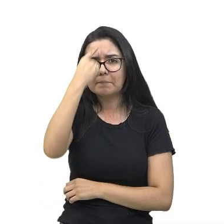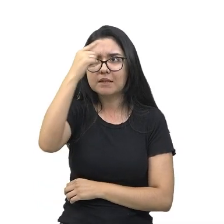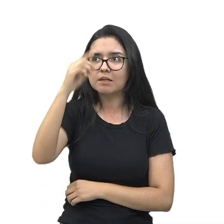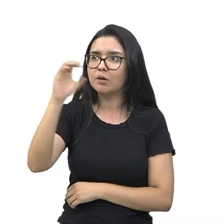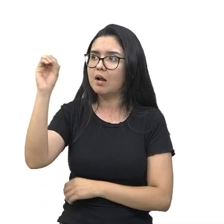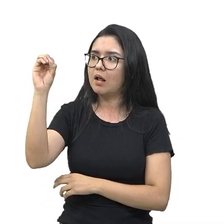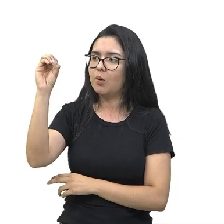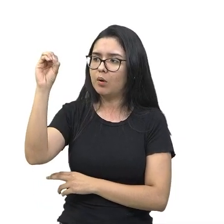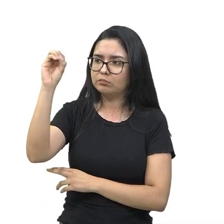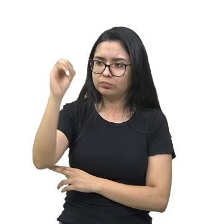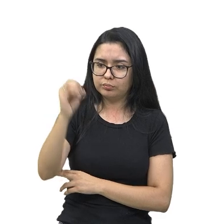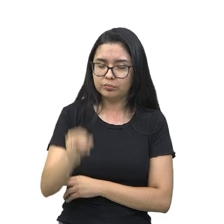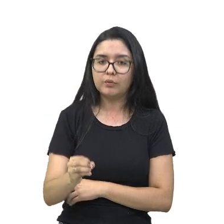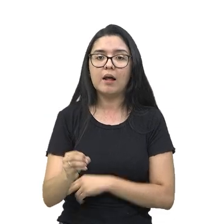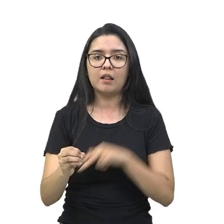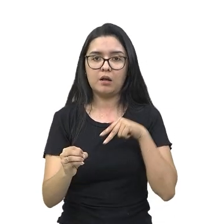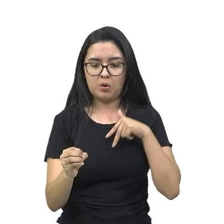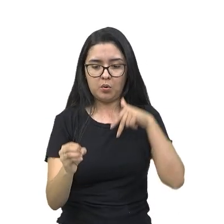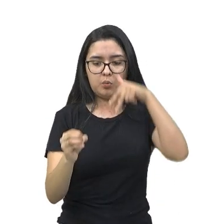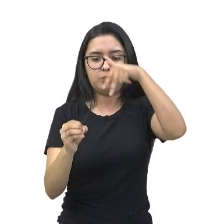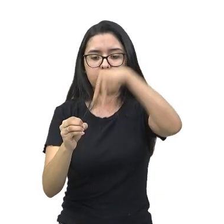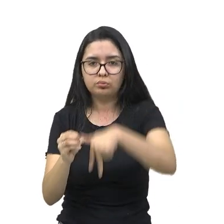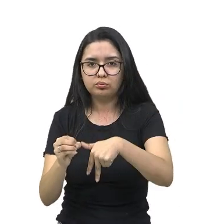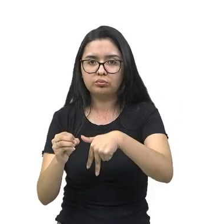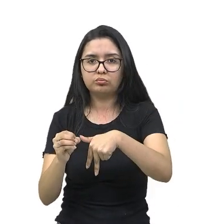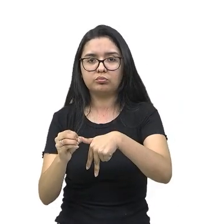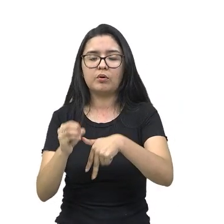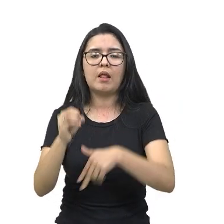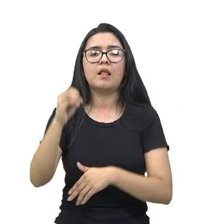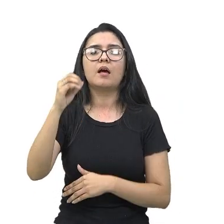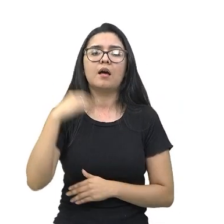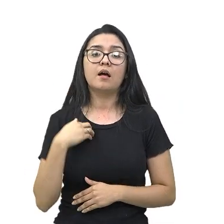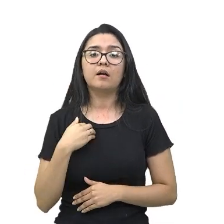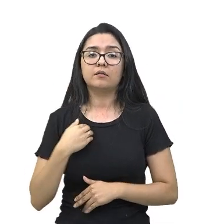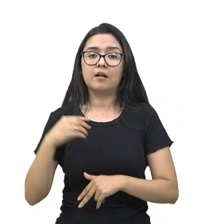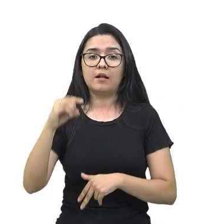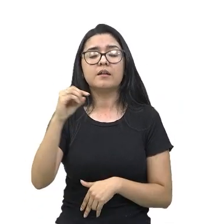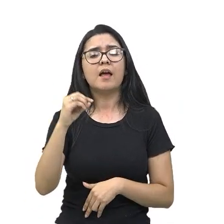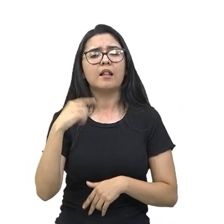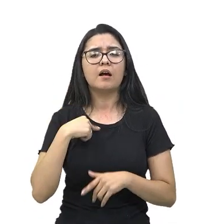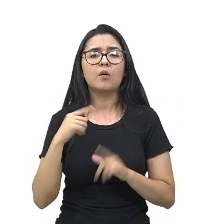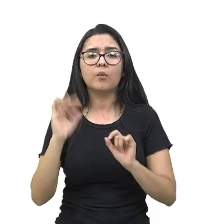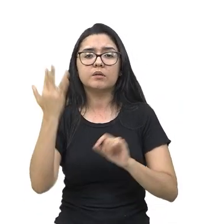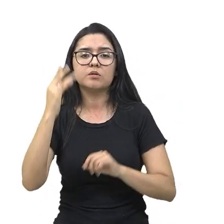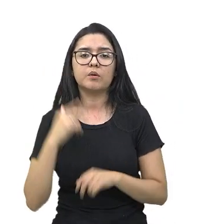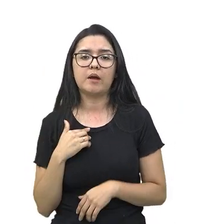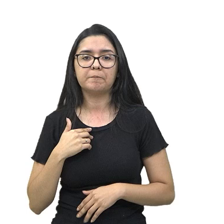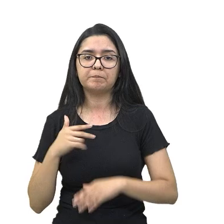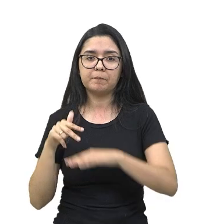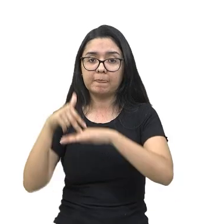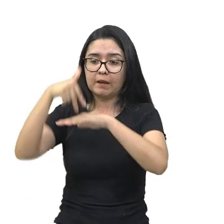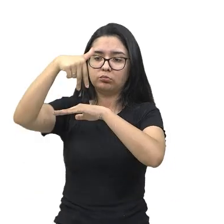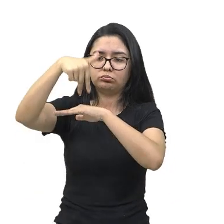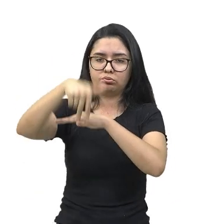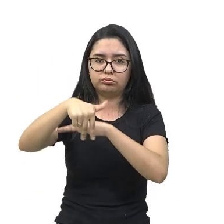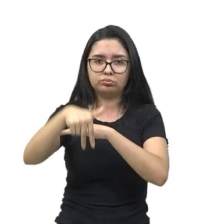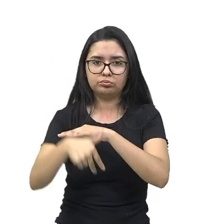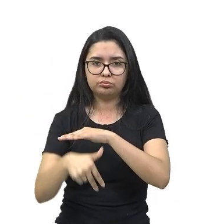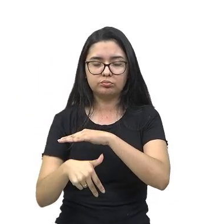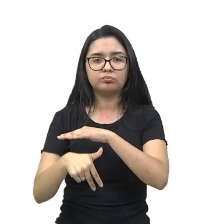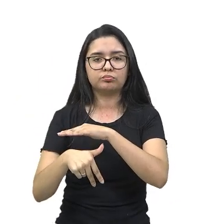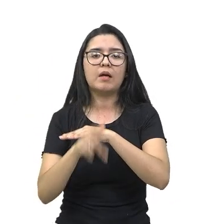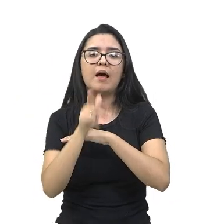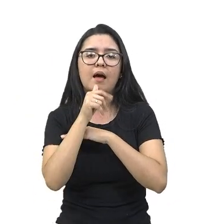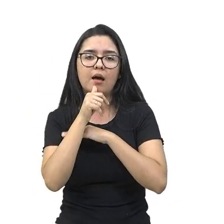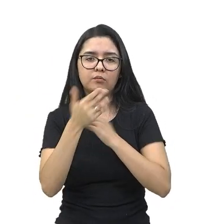para se banhar, mergulhou fundo ao seu encontro e se afogou. Olha aqui a nossa tragédia. A nossa Nayá pensou que estava observando a